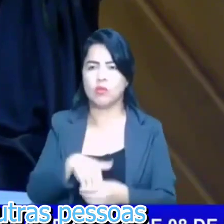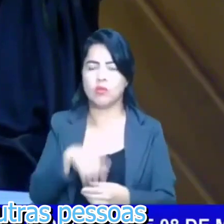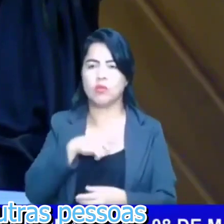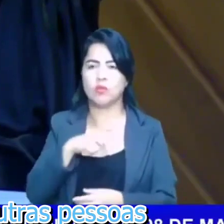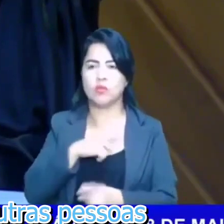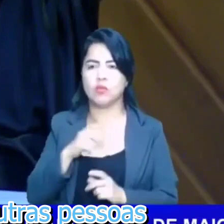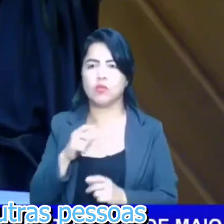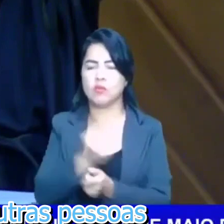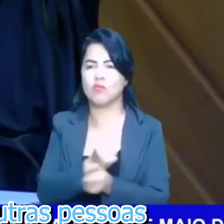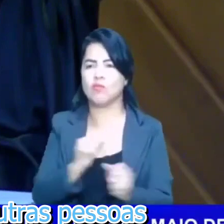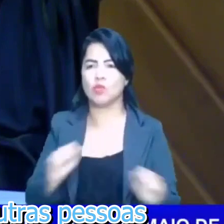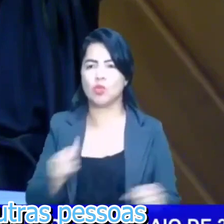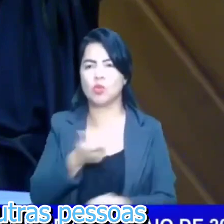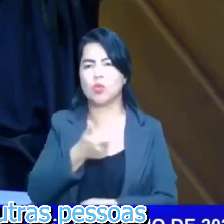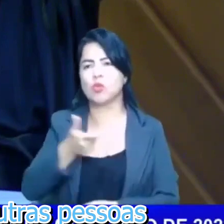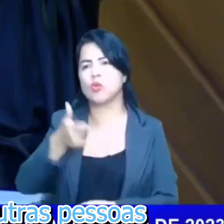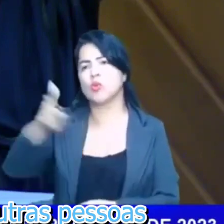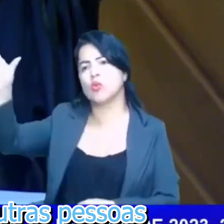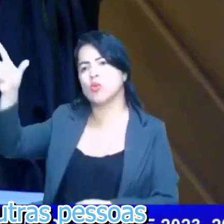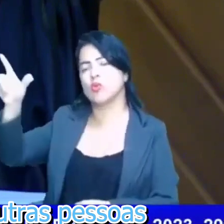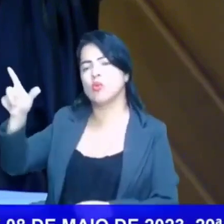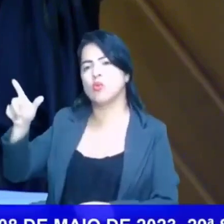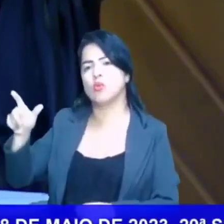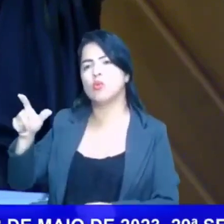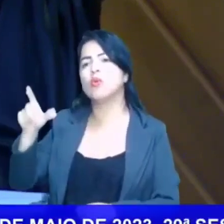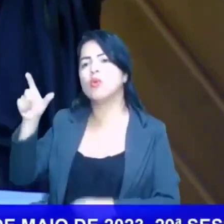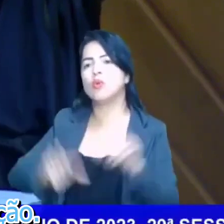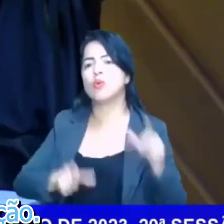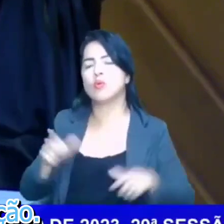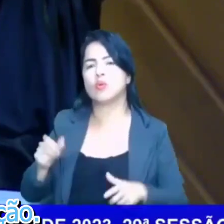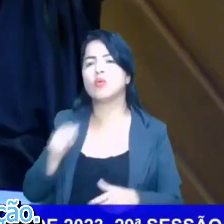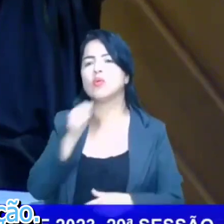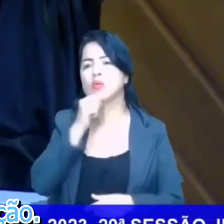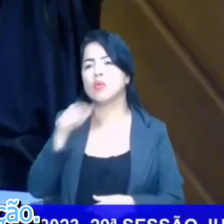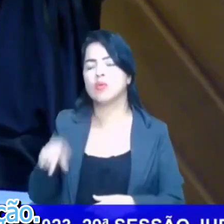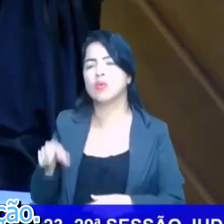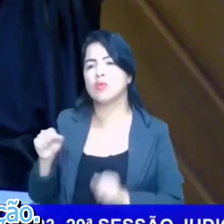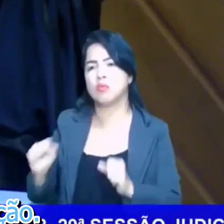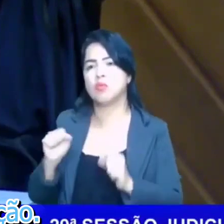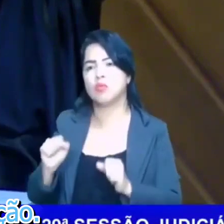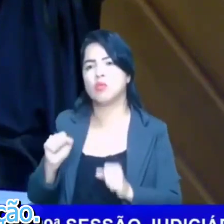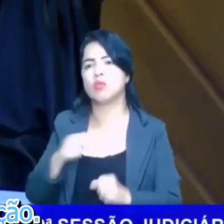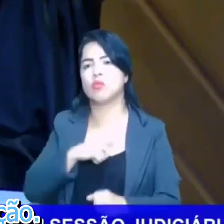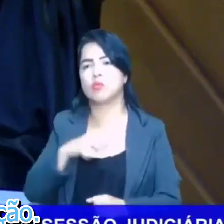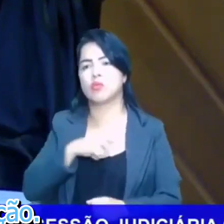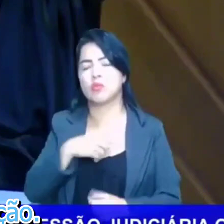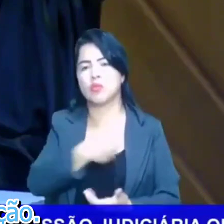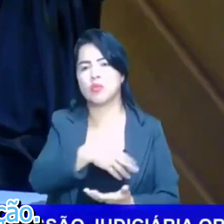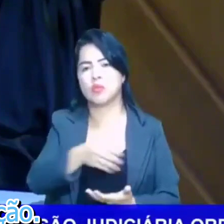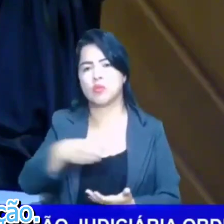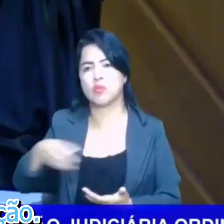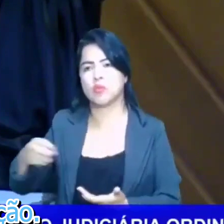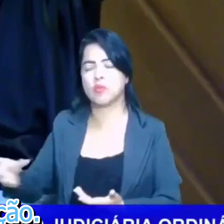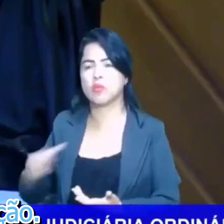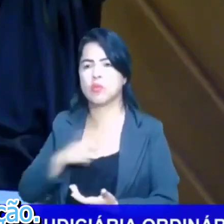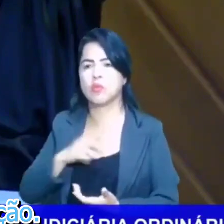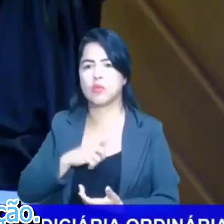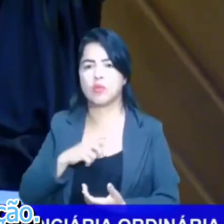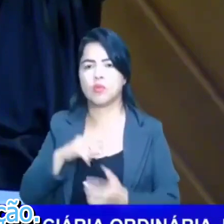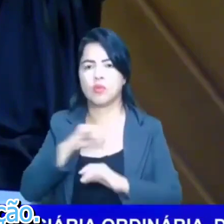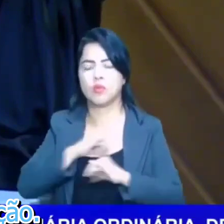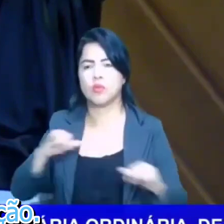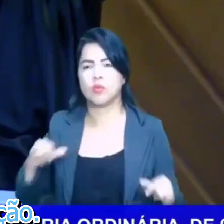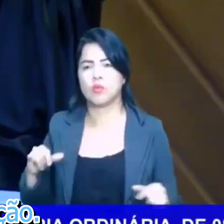ser impossível que outras pessoas, além dos representados, pudessem tê-las em depósito disponível para